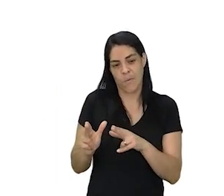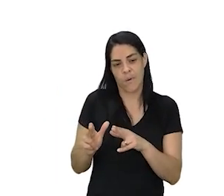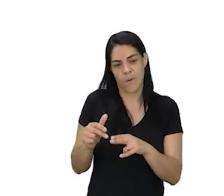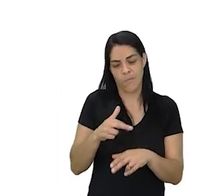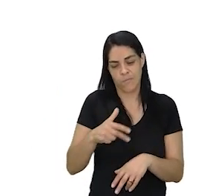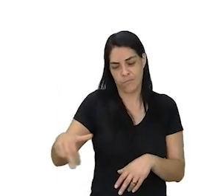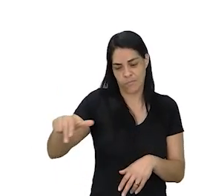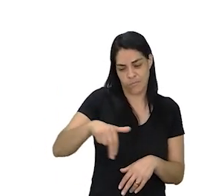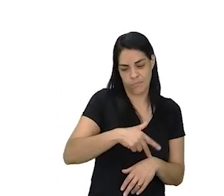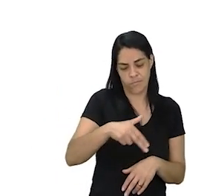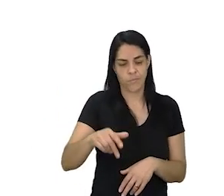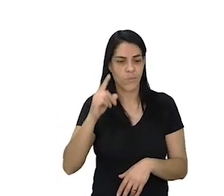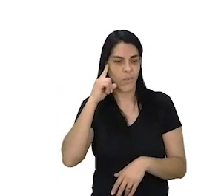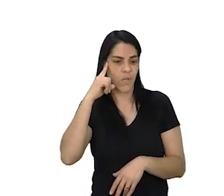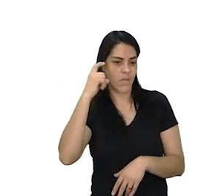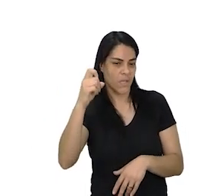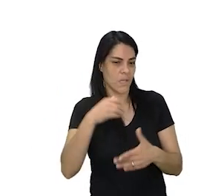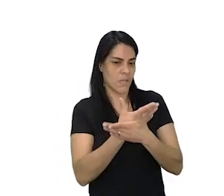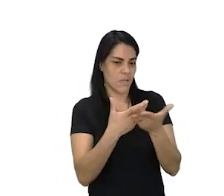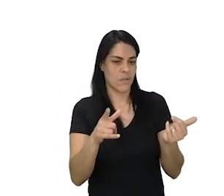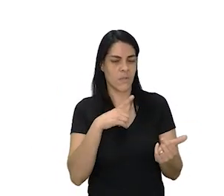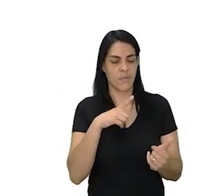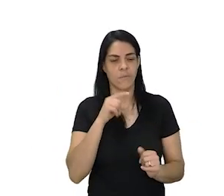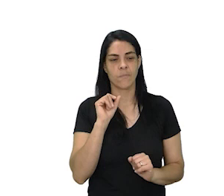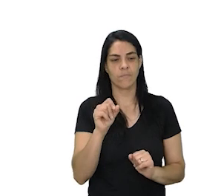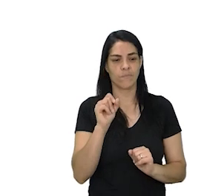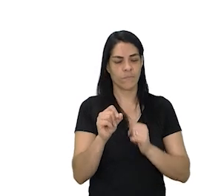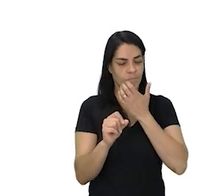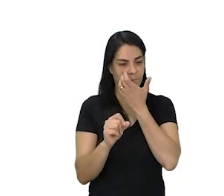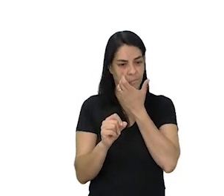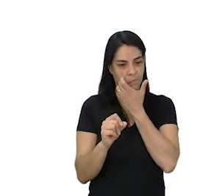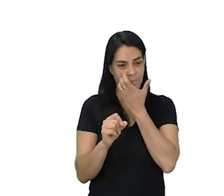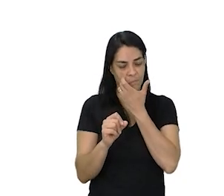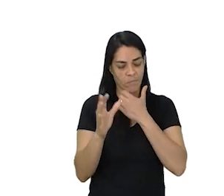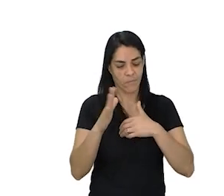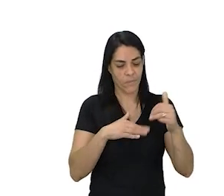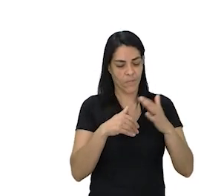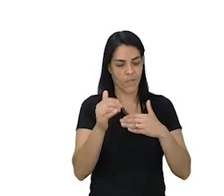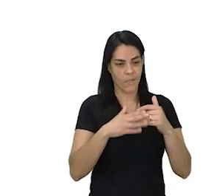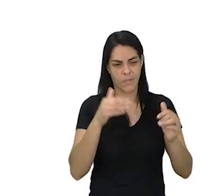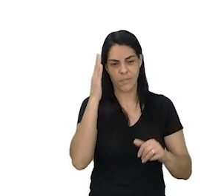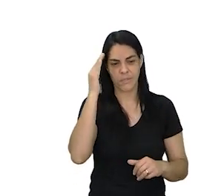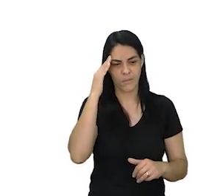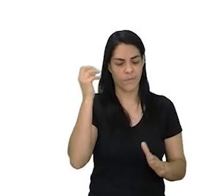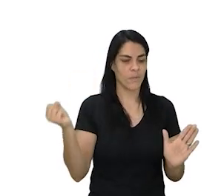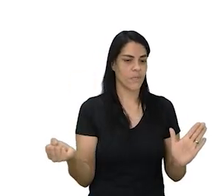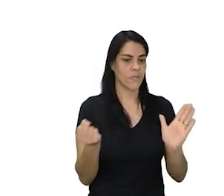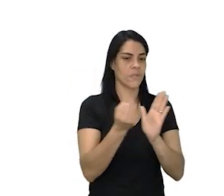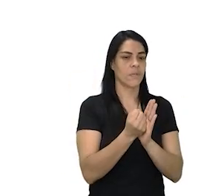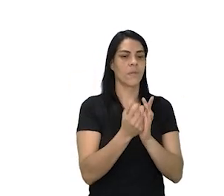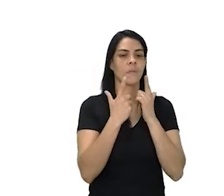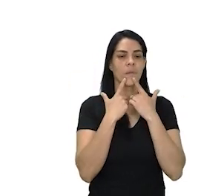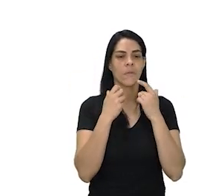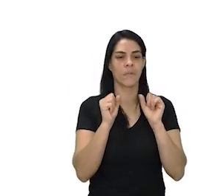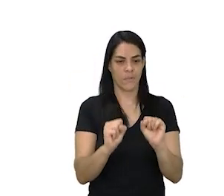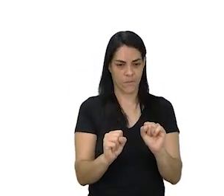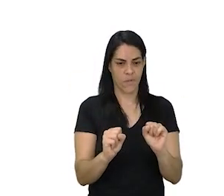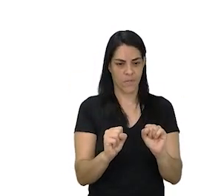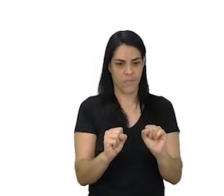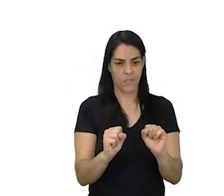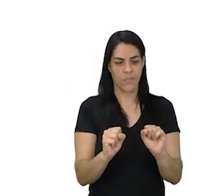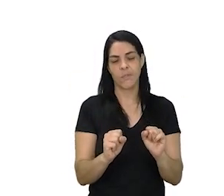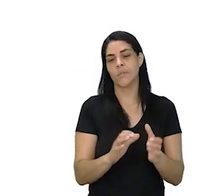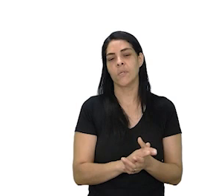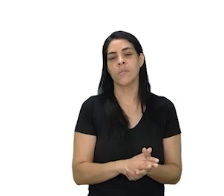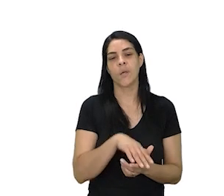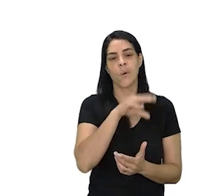A ideia que a gente tem aqui, né, dessa habilidade que é identificar e registrar em linguagem verbal ou não verbal